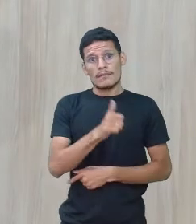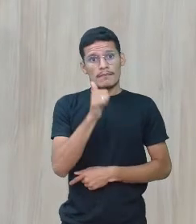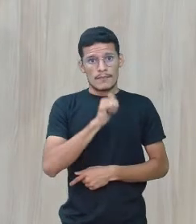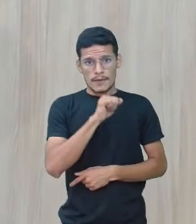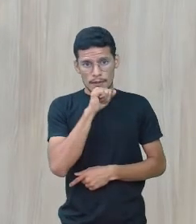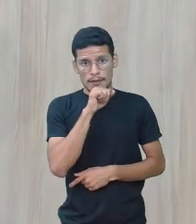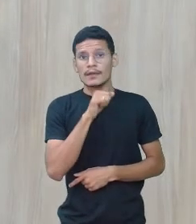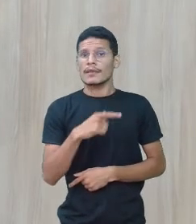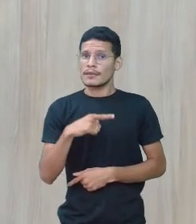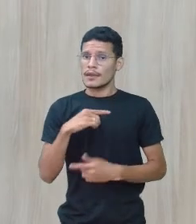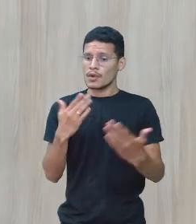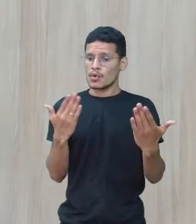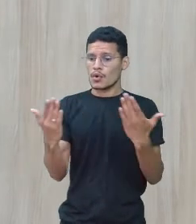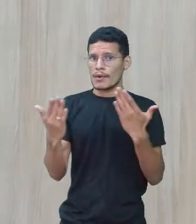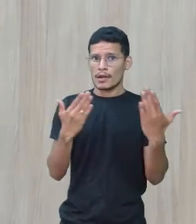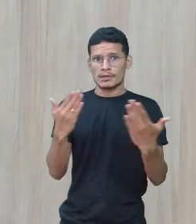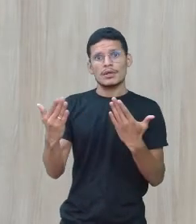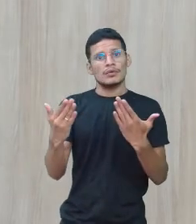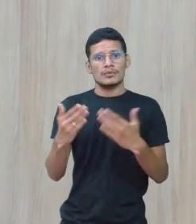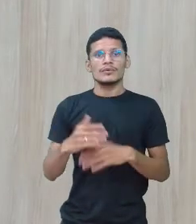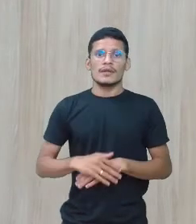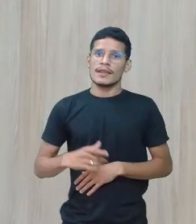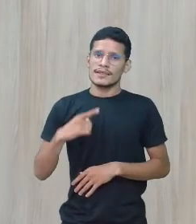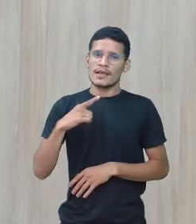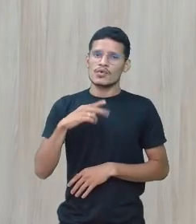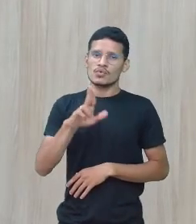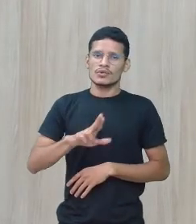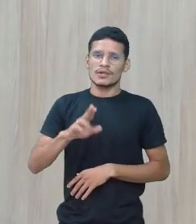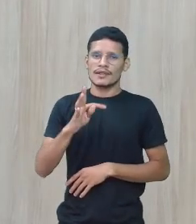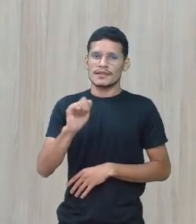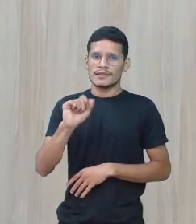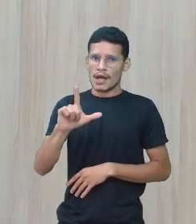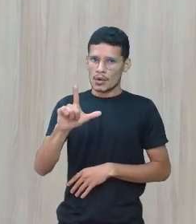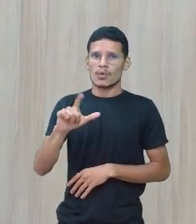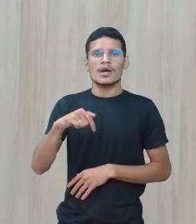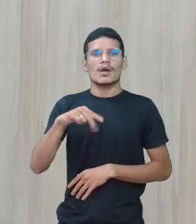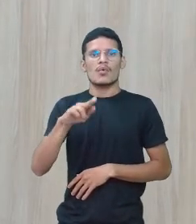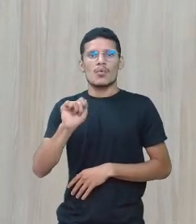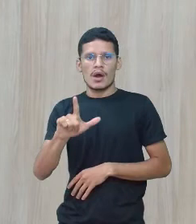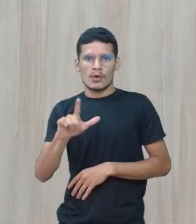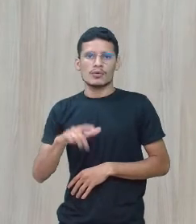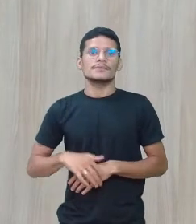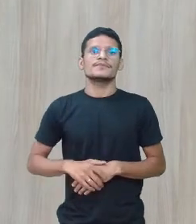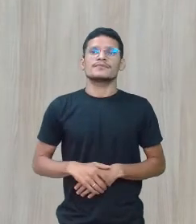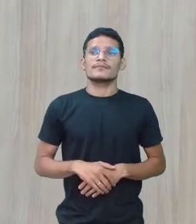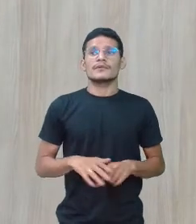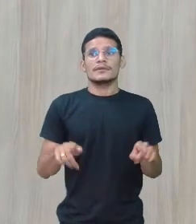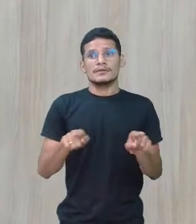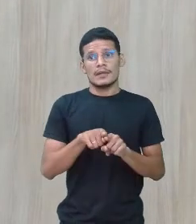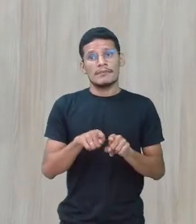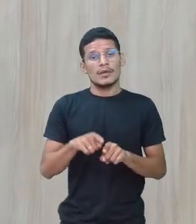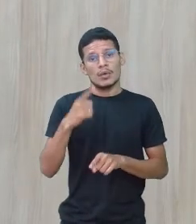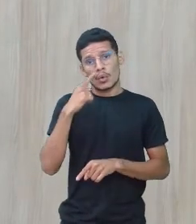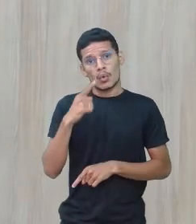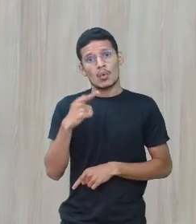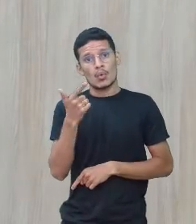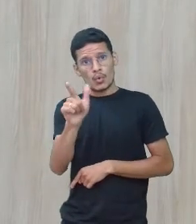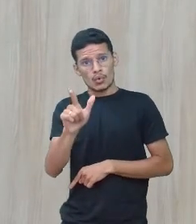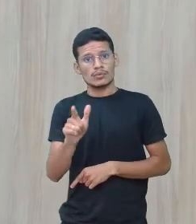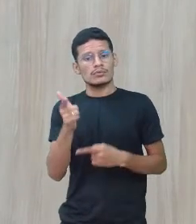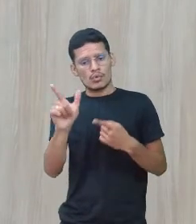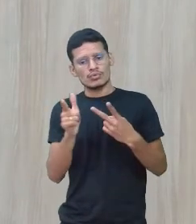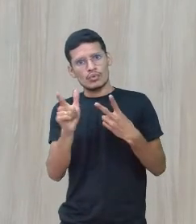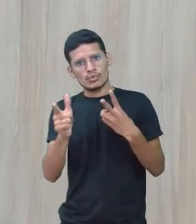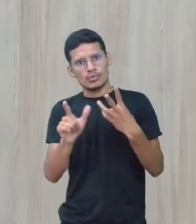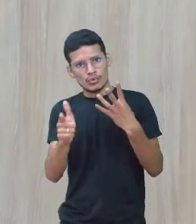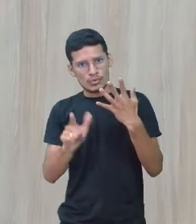de comparação usando tal qual, né? Quanto, depois de tão ou tanto. Bem